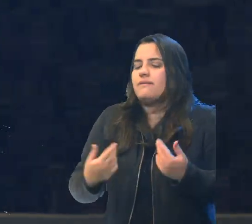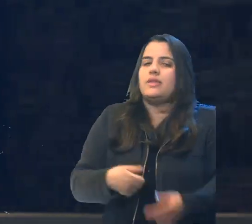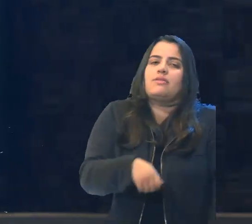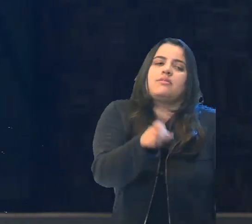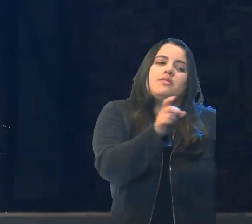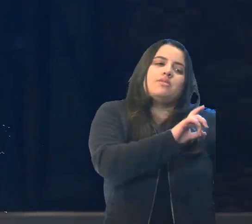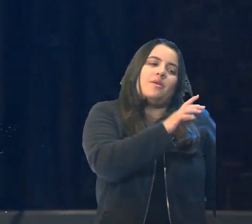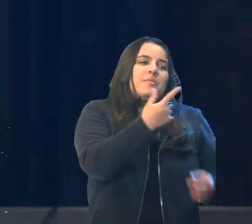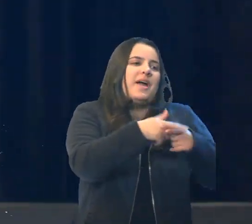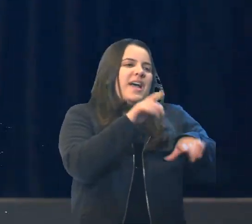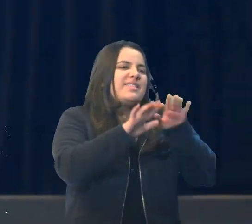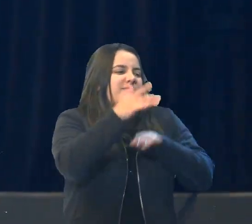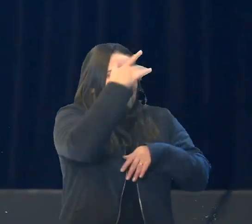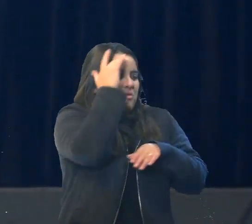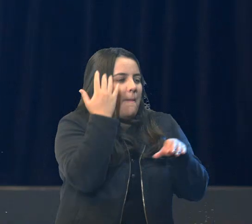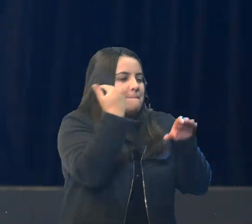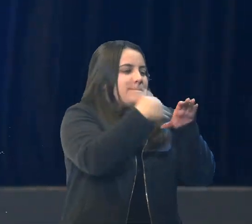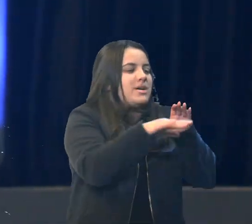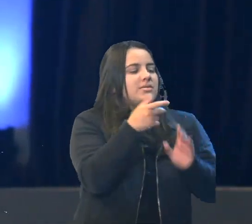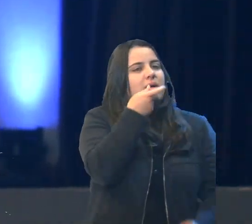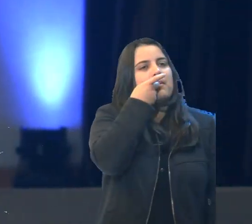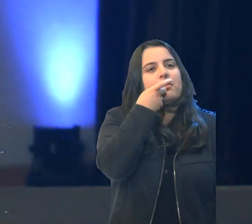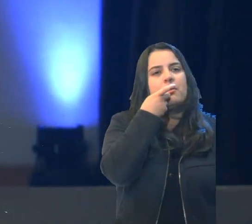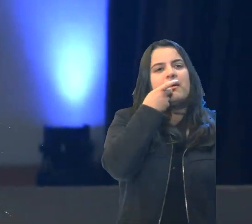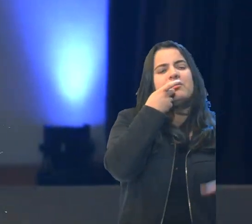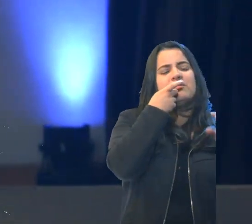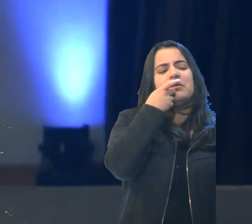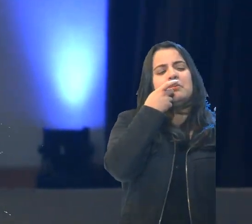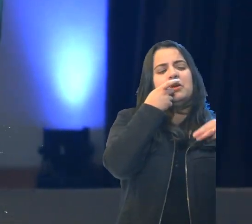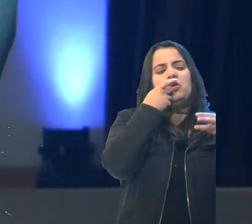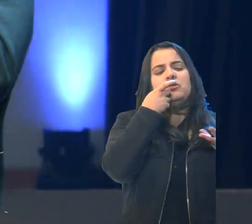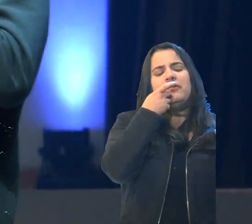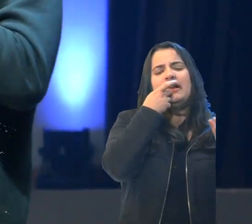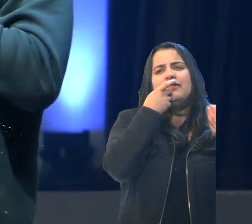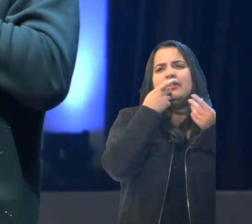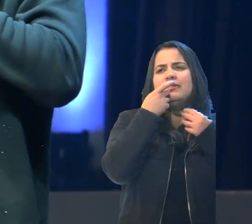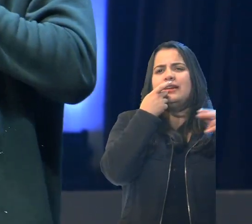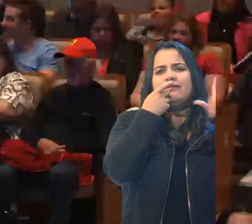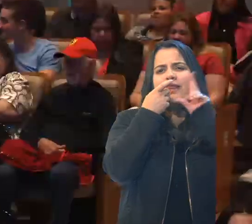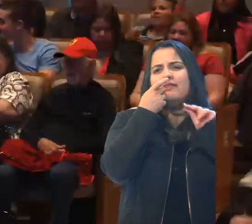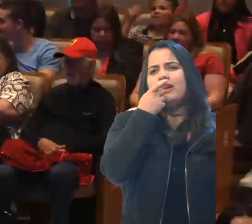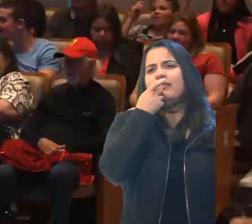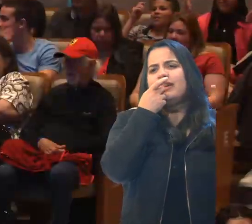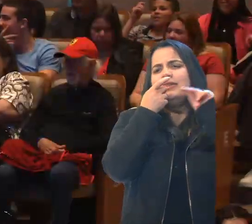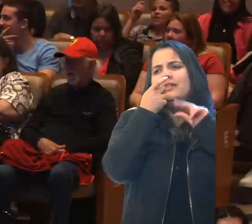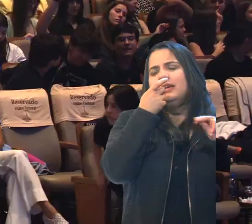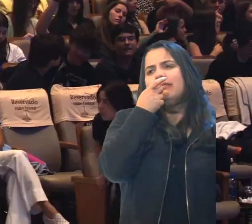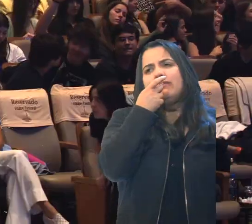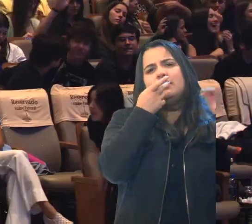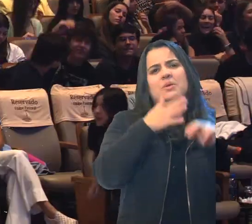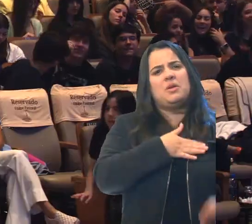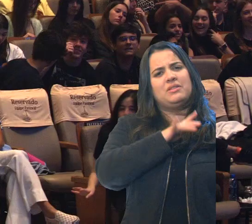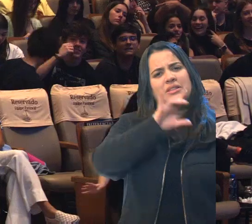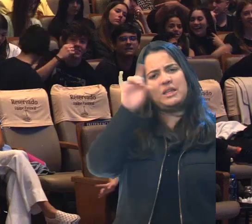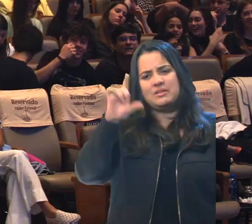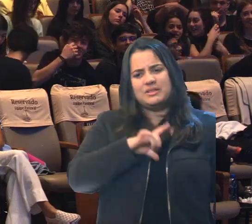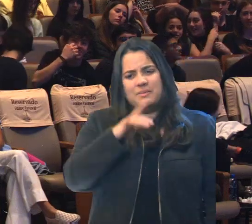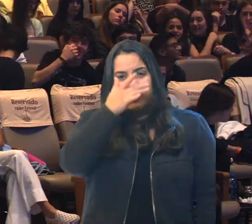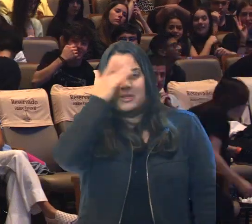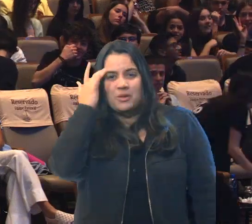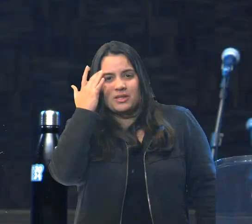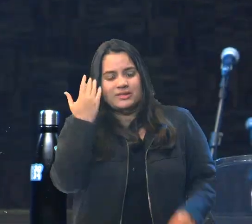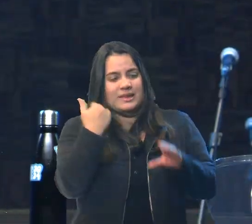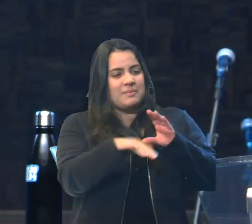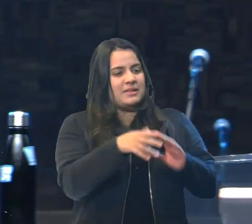manda um podcast, não te manda um áudio, né? Quem aqui recebeu um podcast essa semana? Gente, tem gente que manda áudio de 9